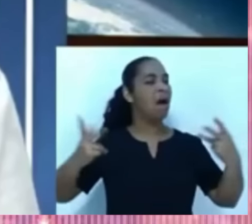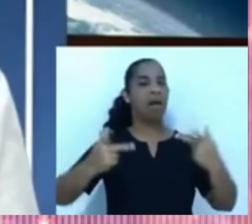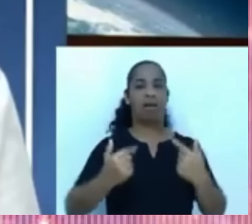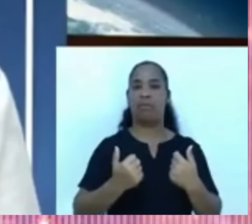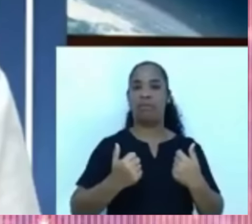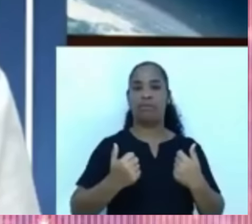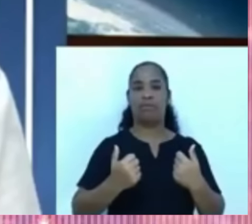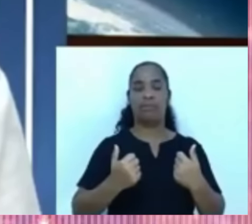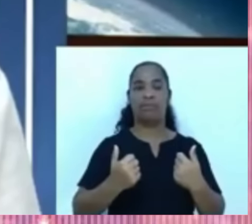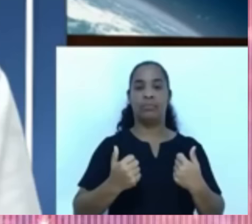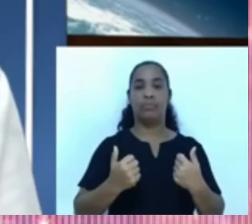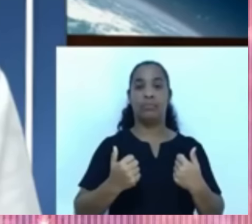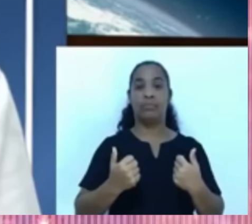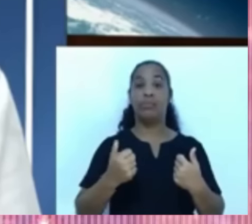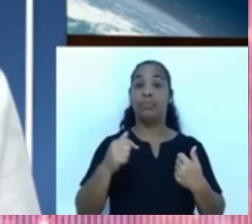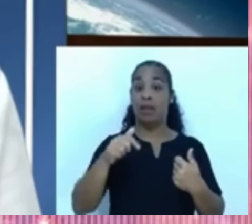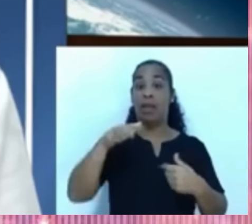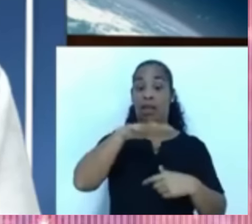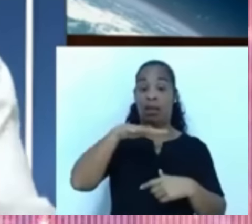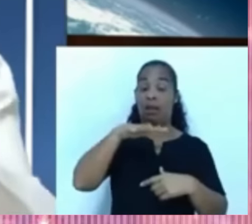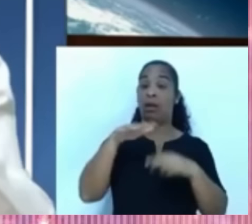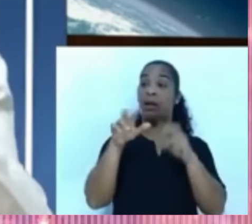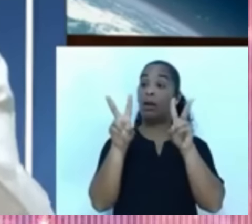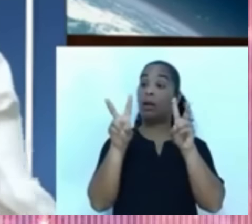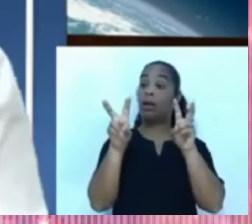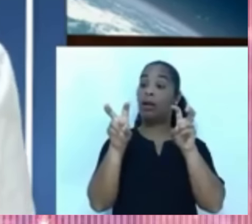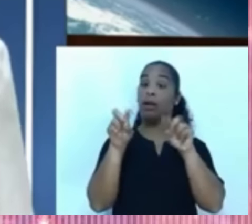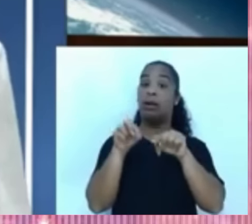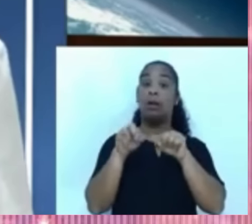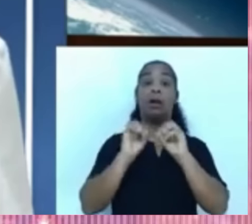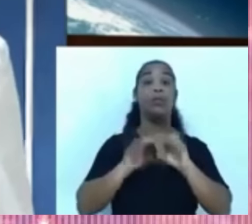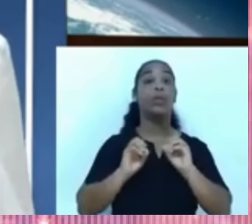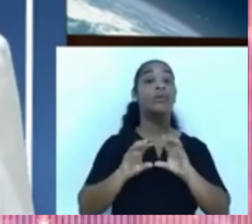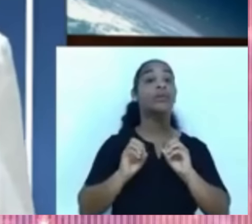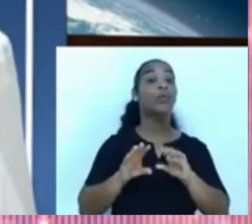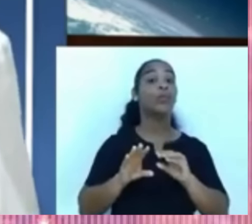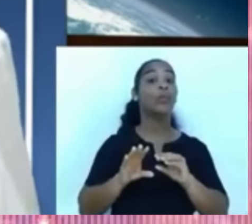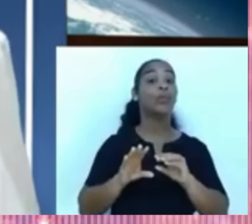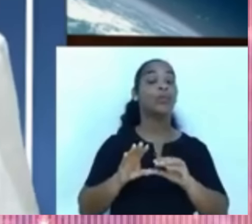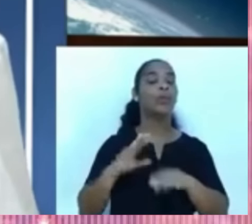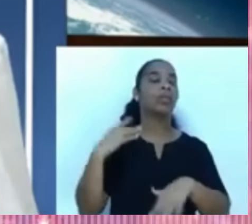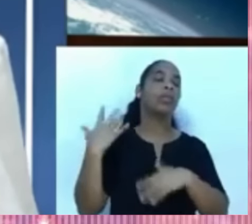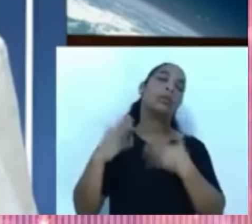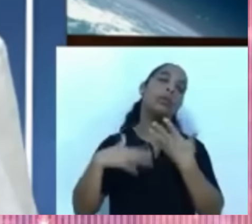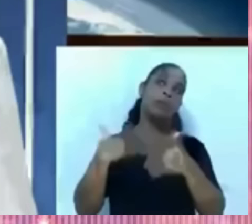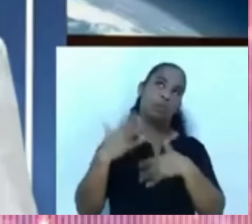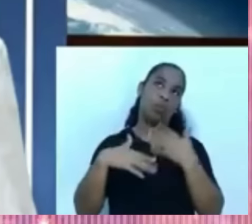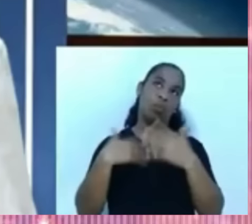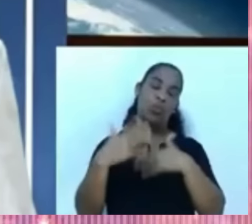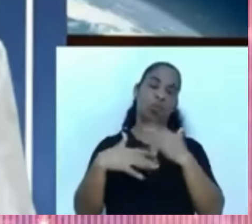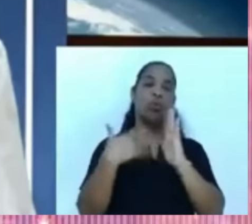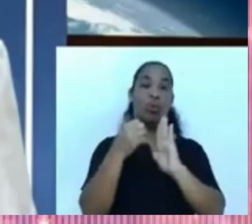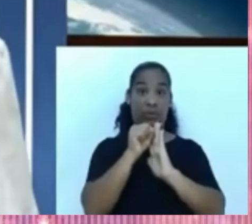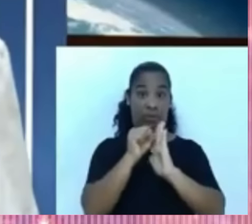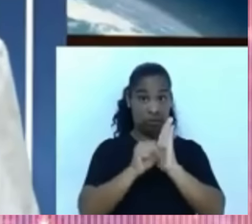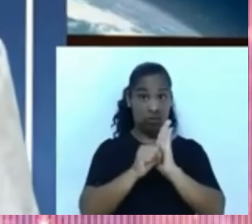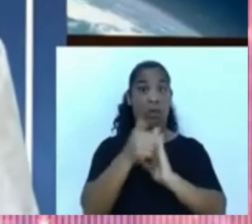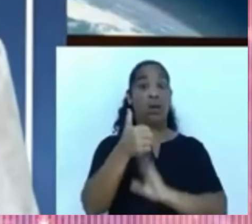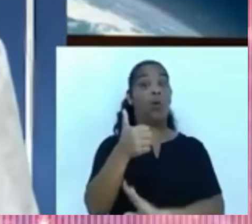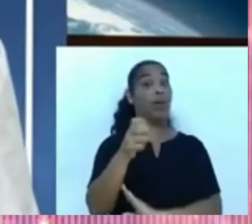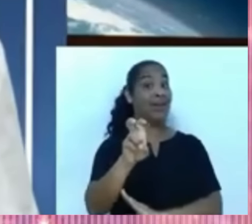torno da educação mais tarde no século V antes de